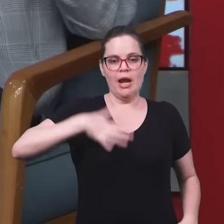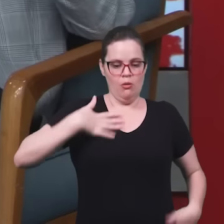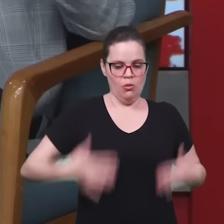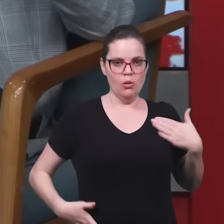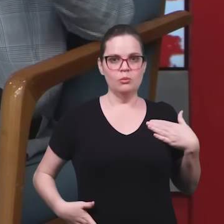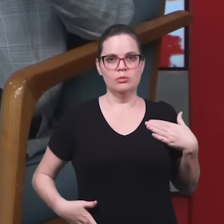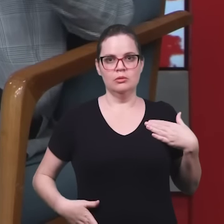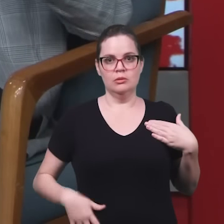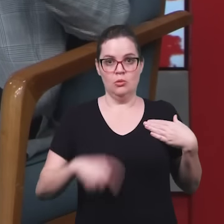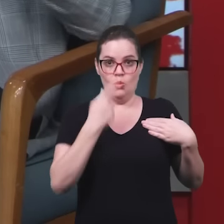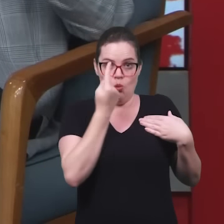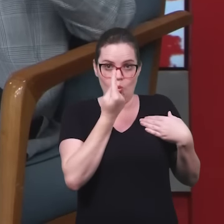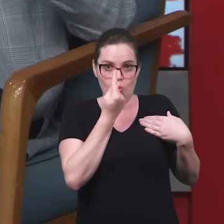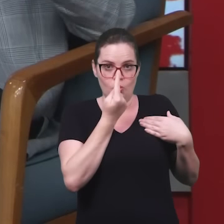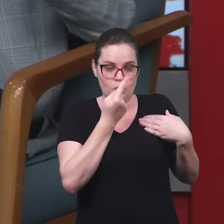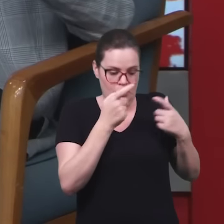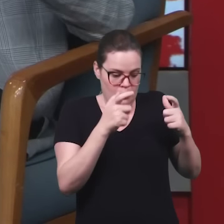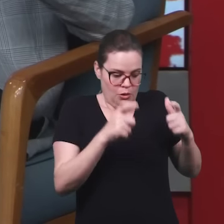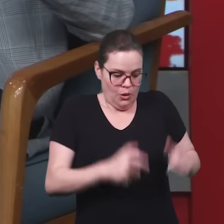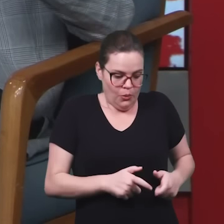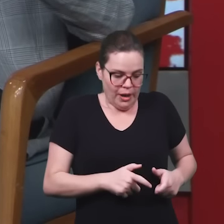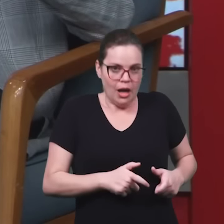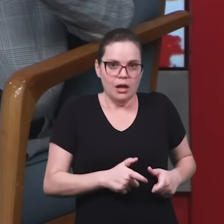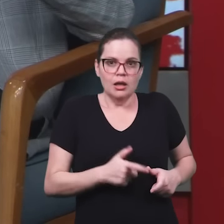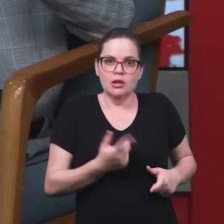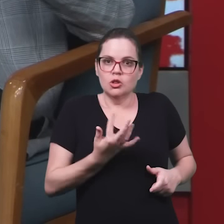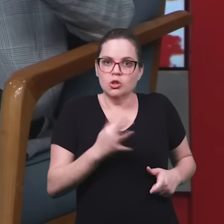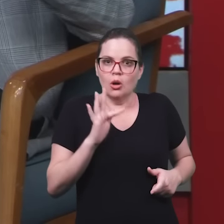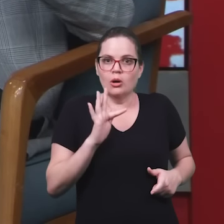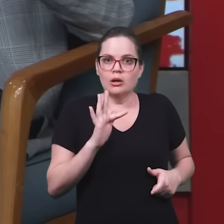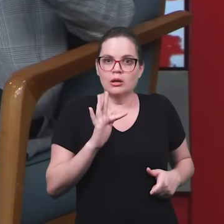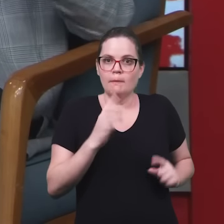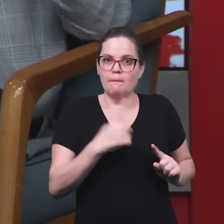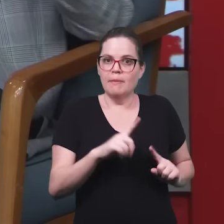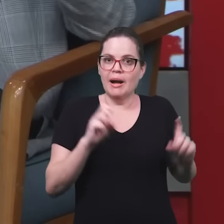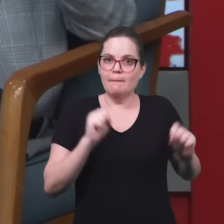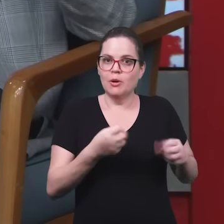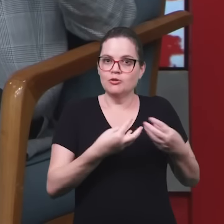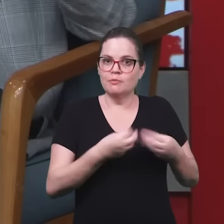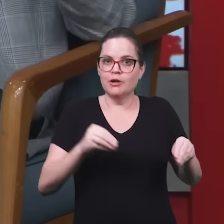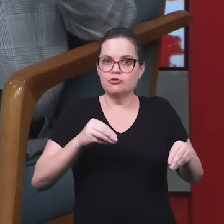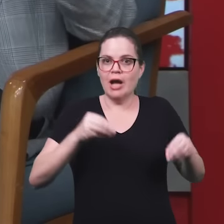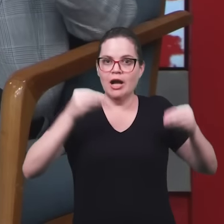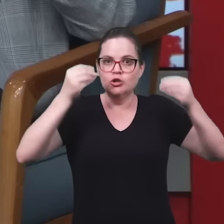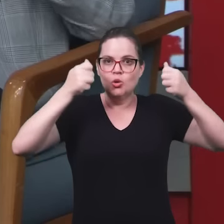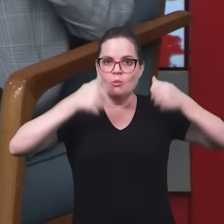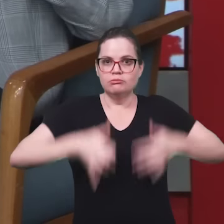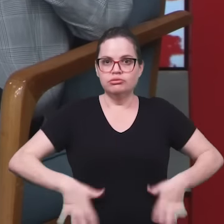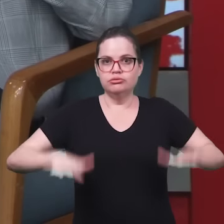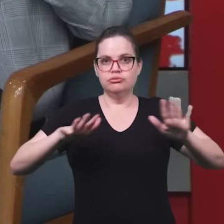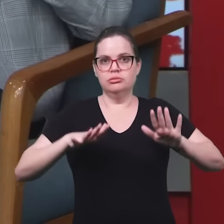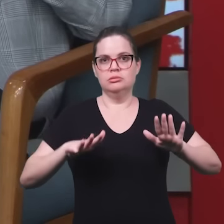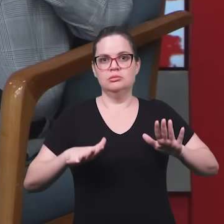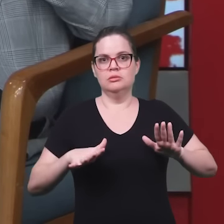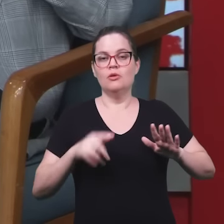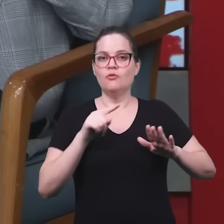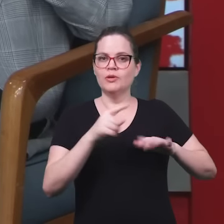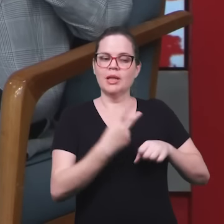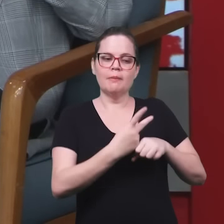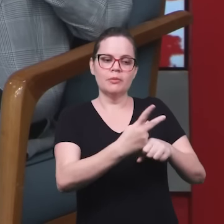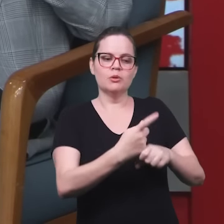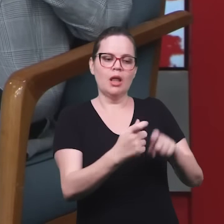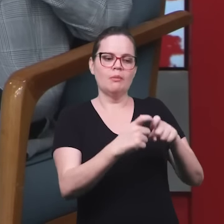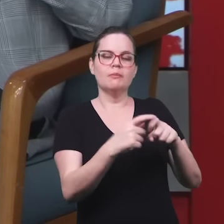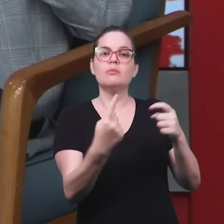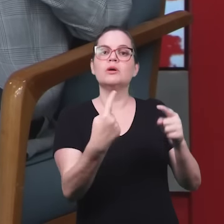Então, quando você procura o médico, você procura um médico porque você está sentindo alguma